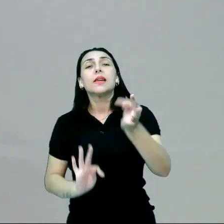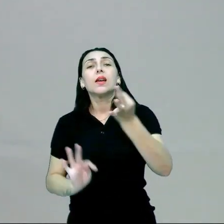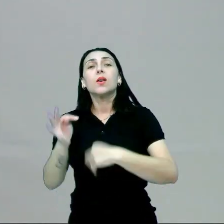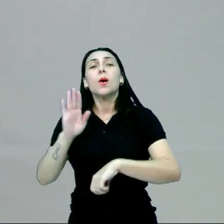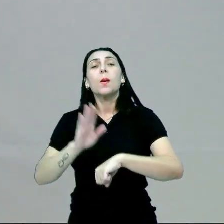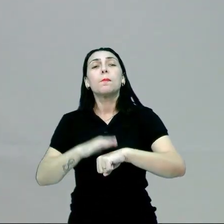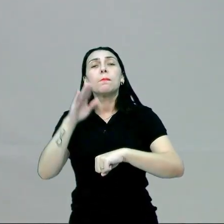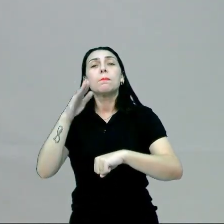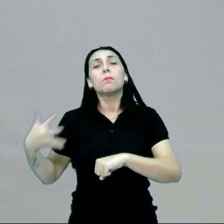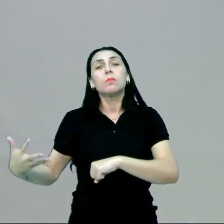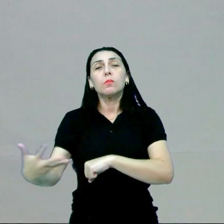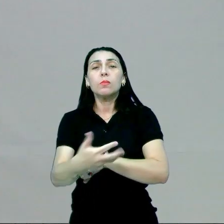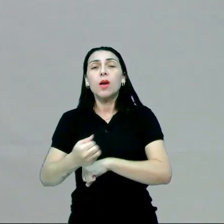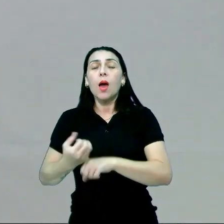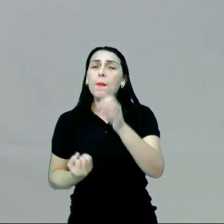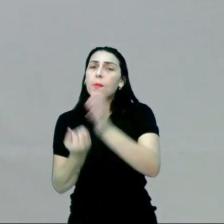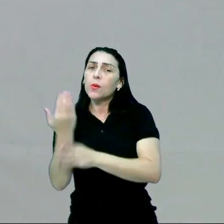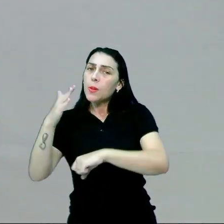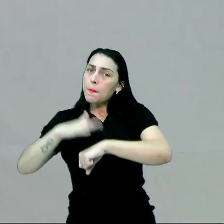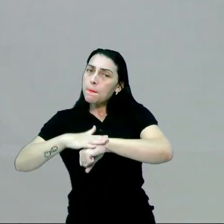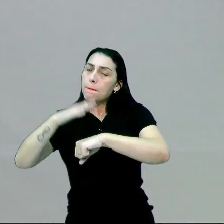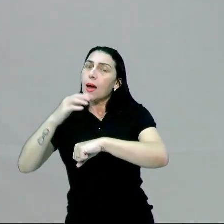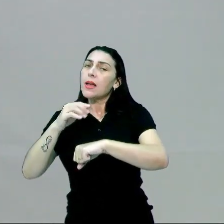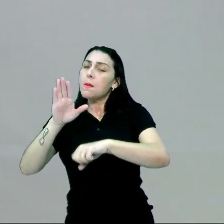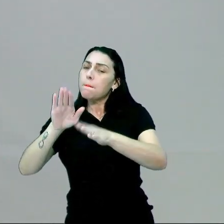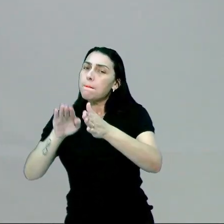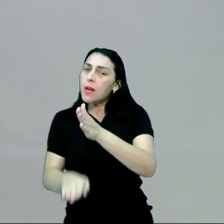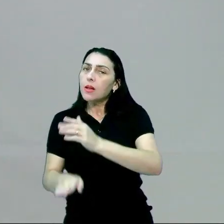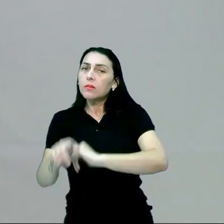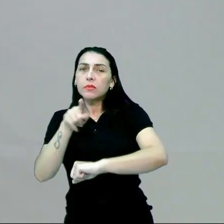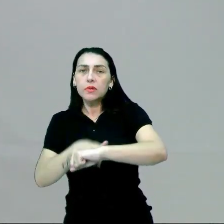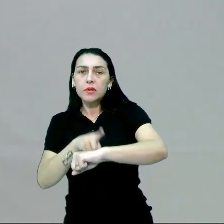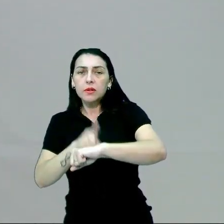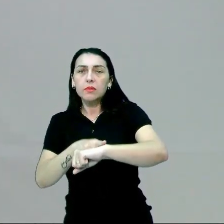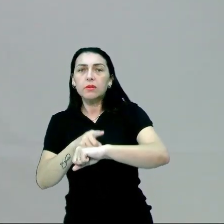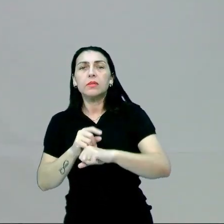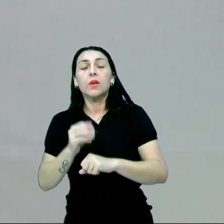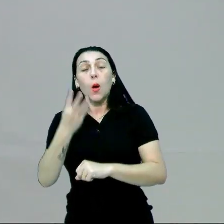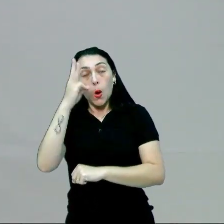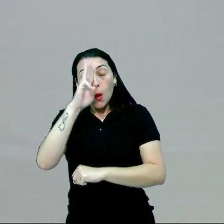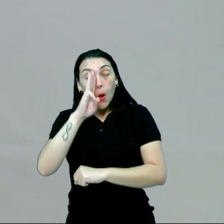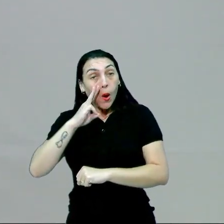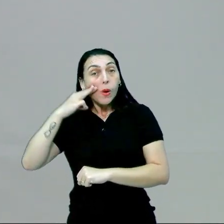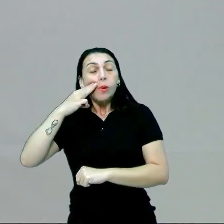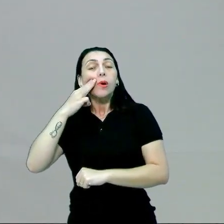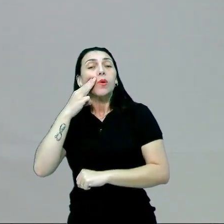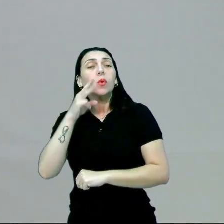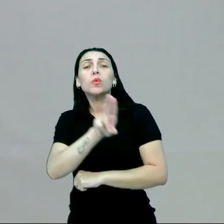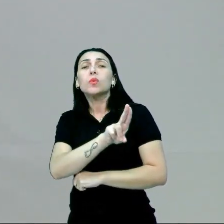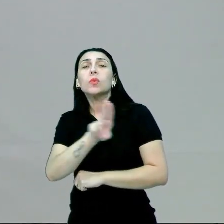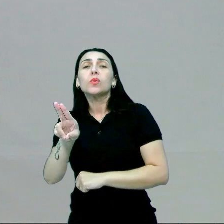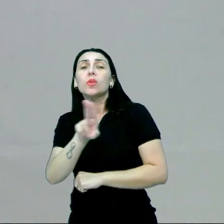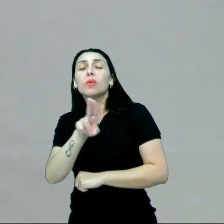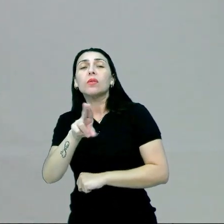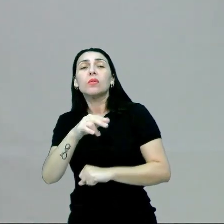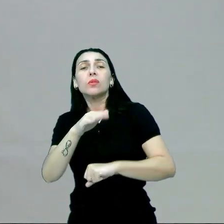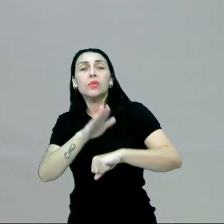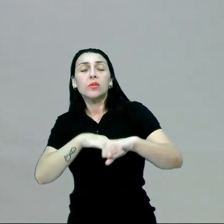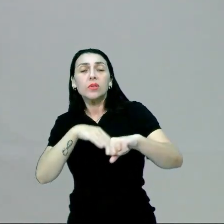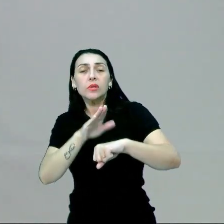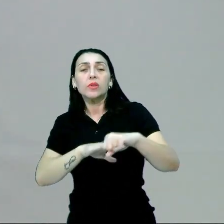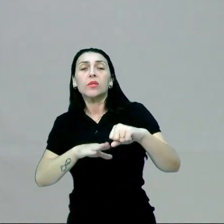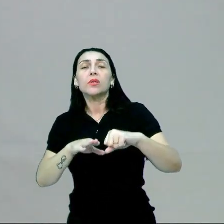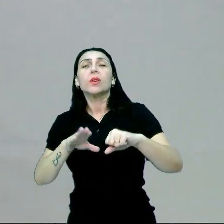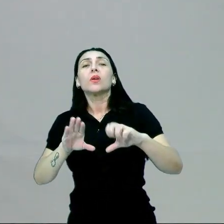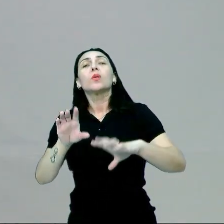mais sofisticada ele vai produzir mais em menos tempo. Karl Marx vai chamar esses meios que nós colocamos à